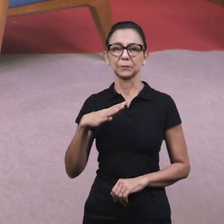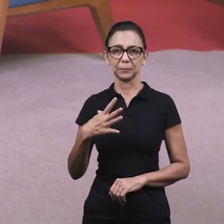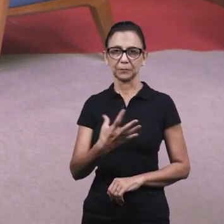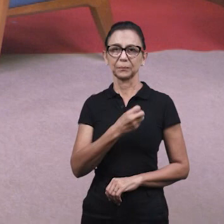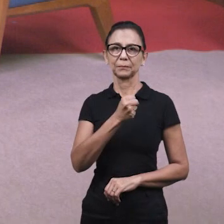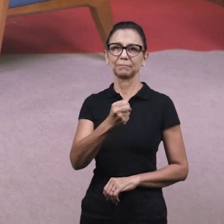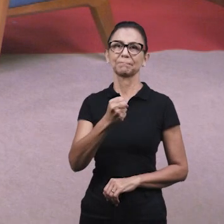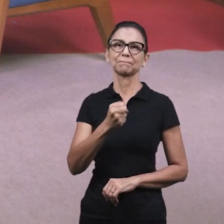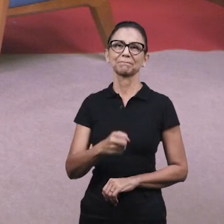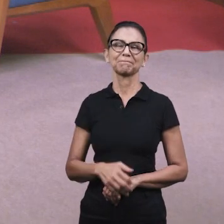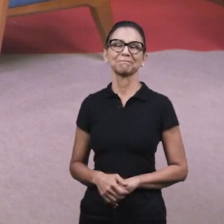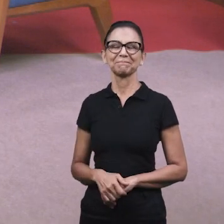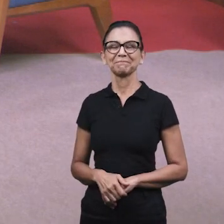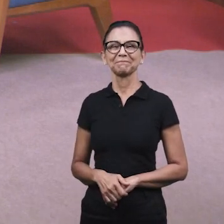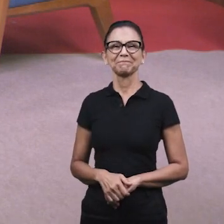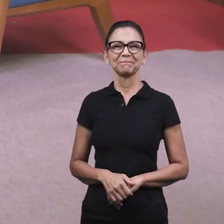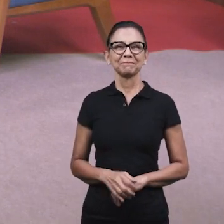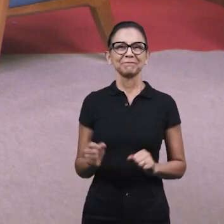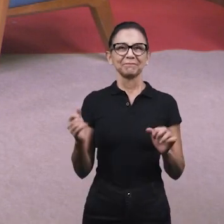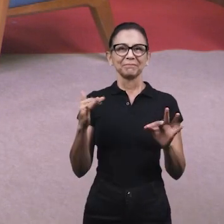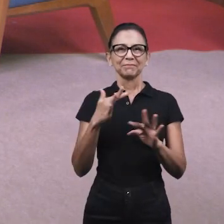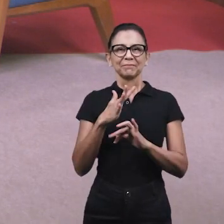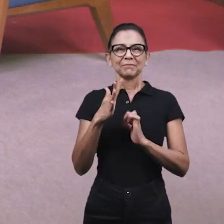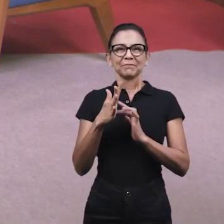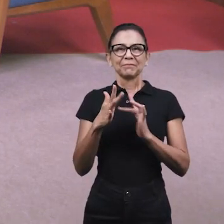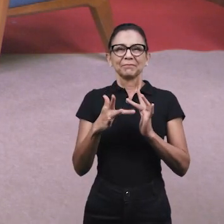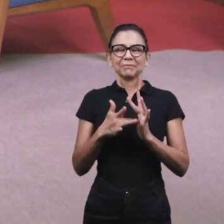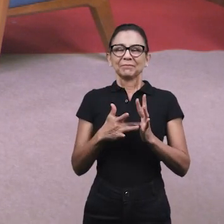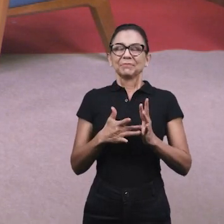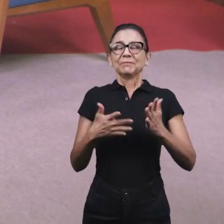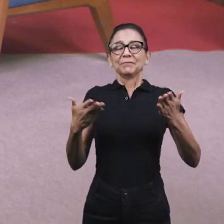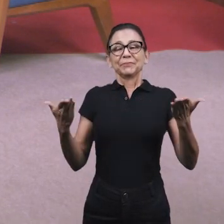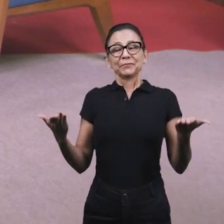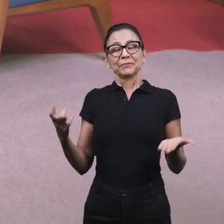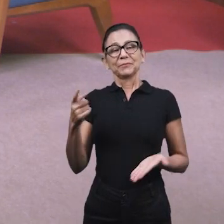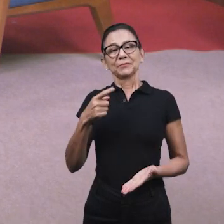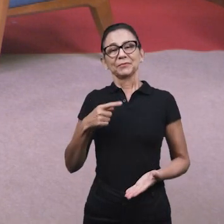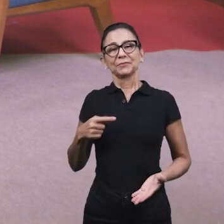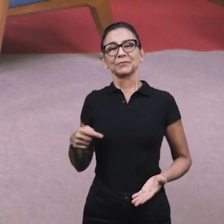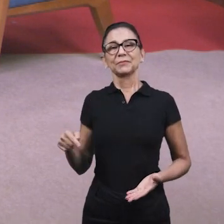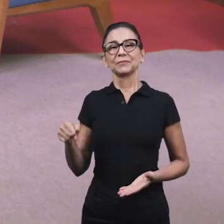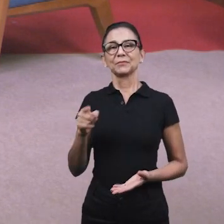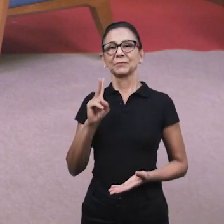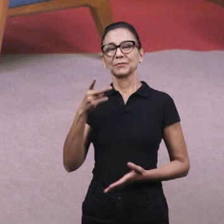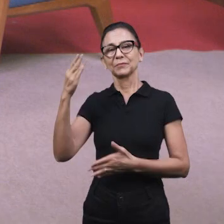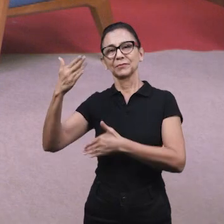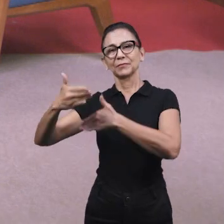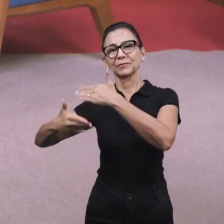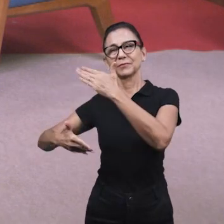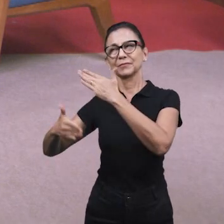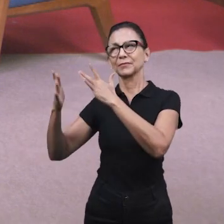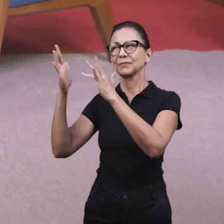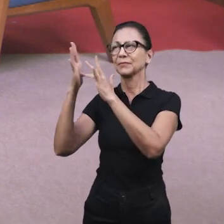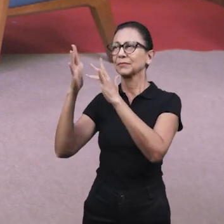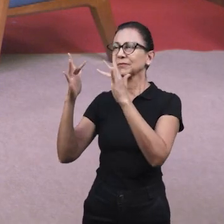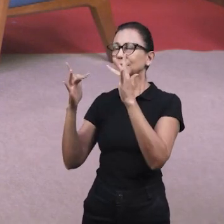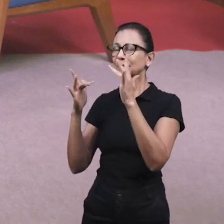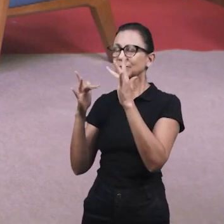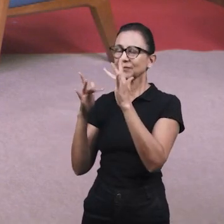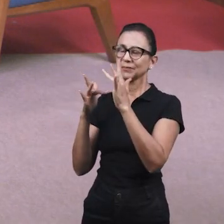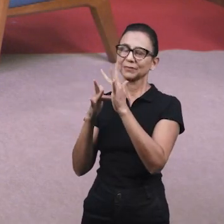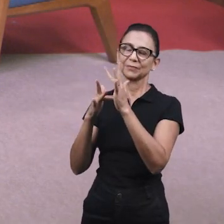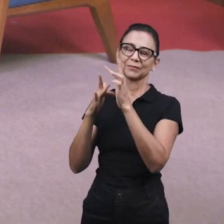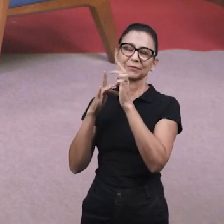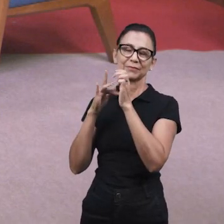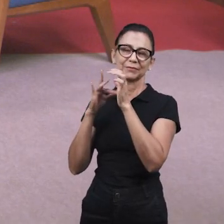de salvação. Amém. Glória a Jesus. Pousar no Jordão é o que estamos fazendo. Nós estamos pousando aos pés de Jesus, é